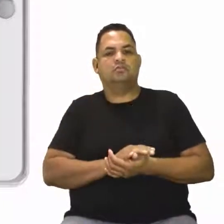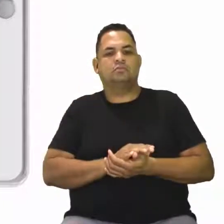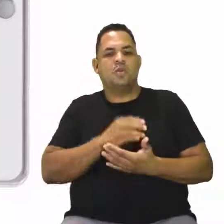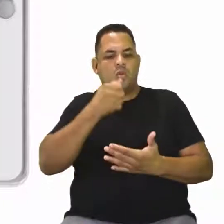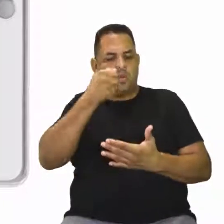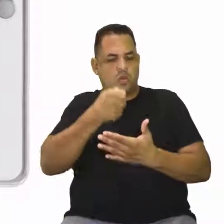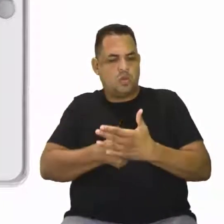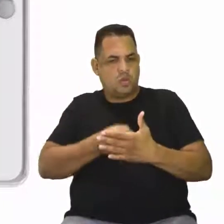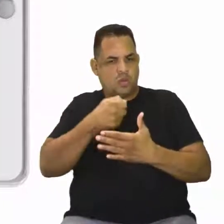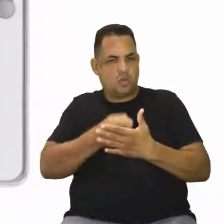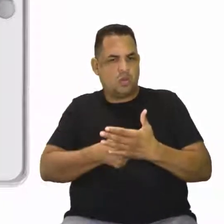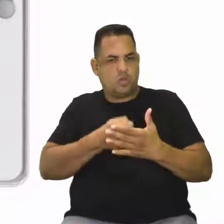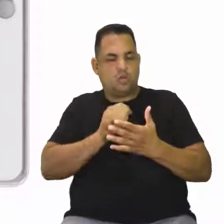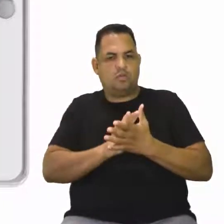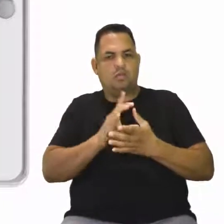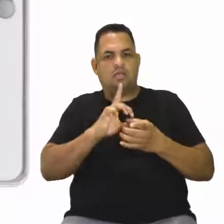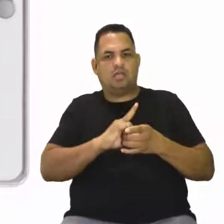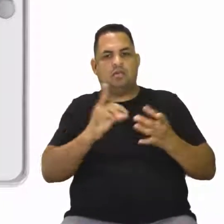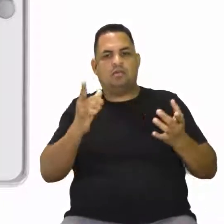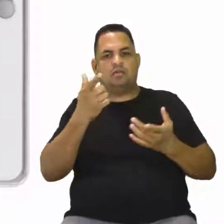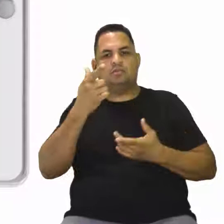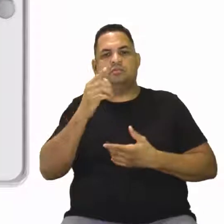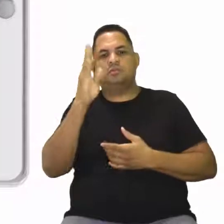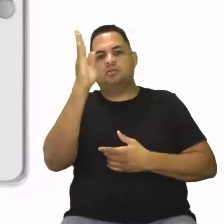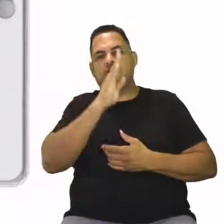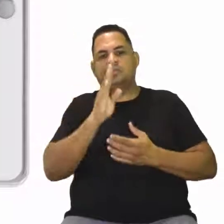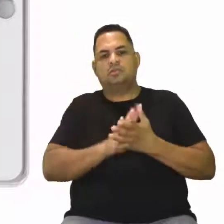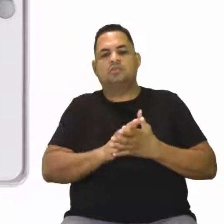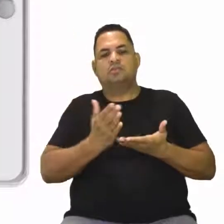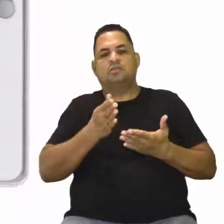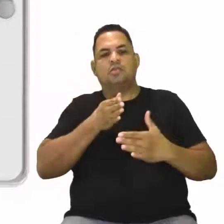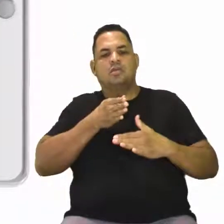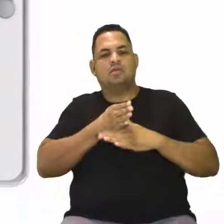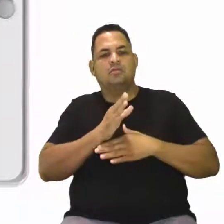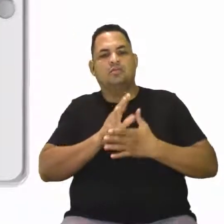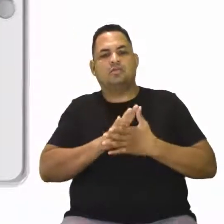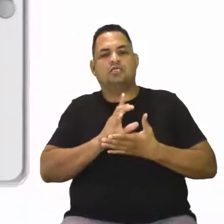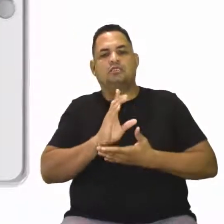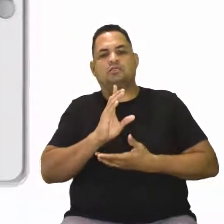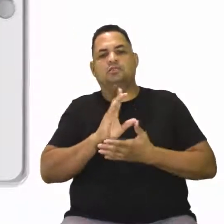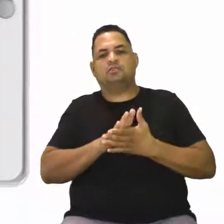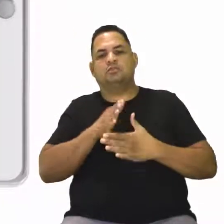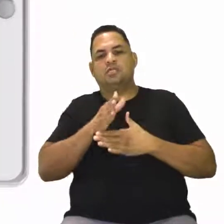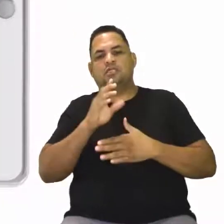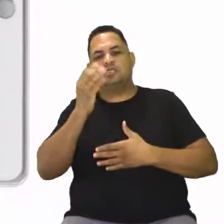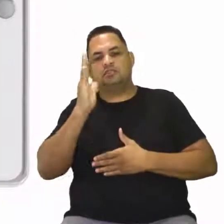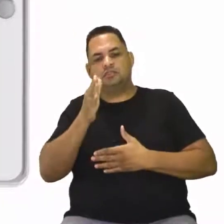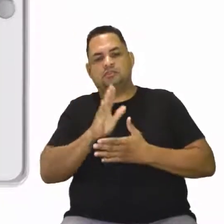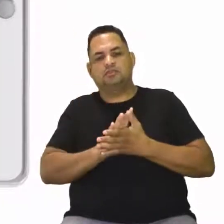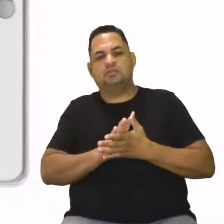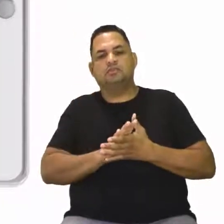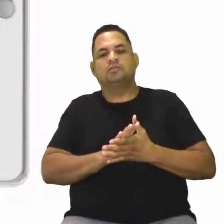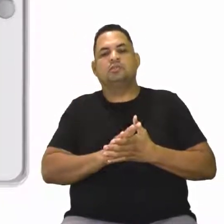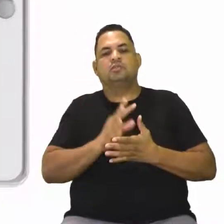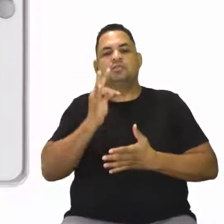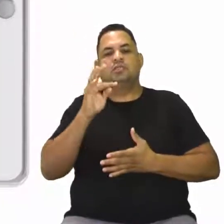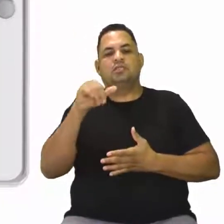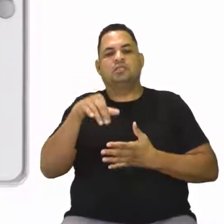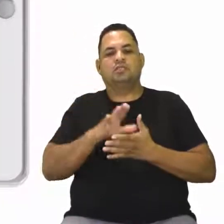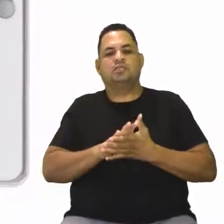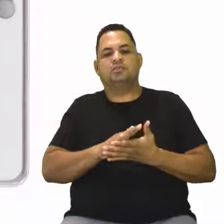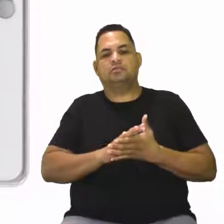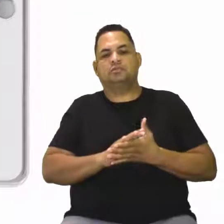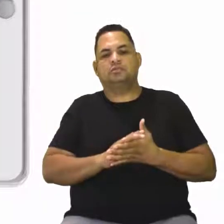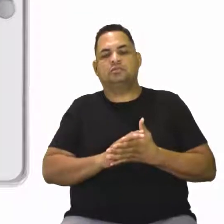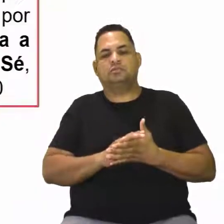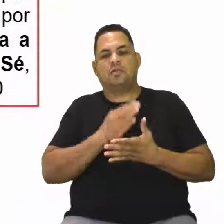pela redemocratização do Brasil, a campanha da Direta Já, eleição de Tancredo Neves, o governo Sarney e até a